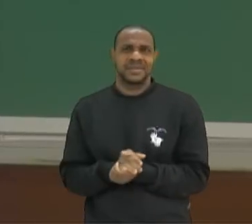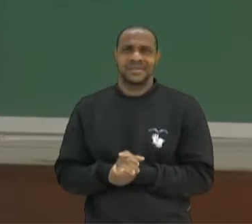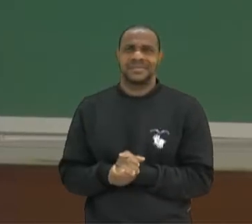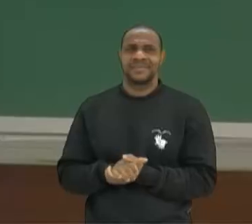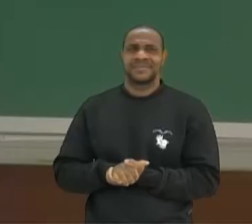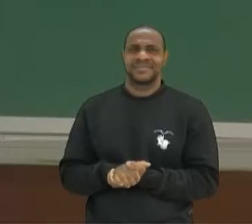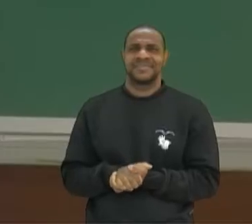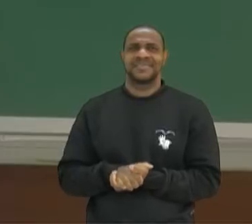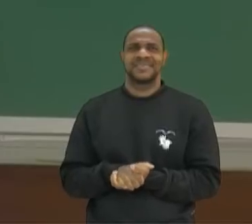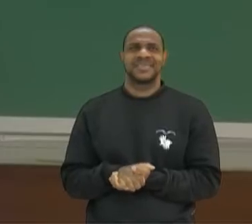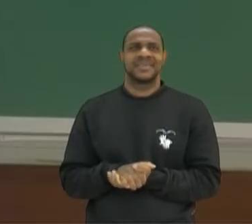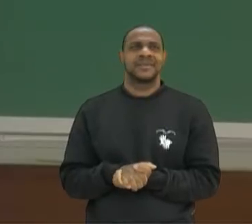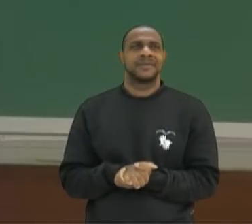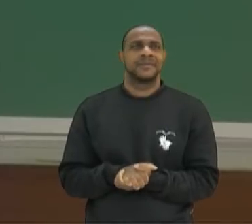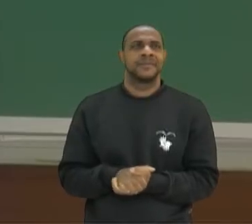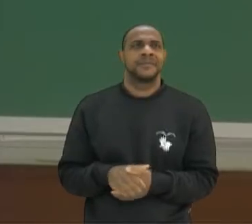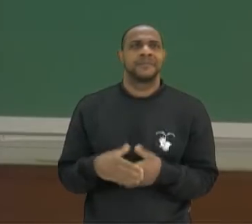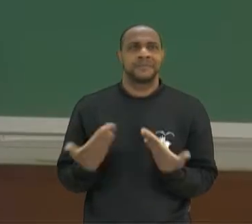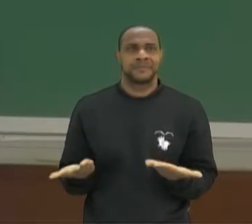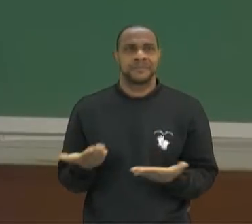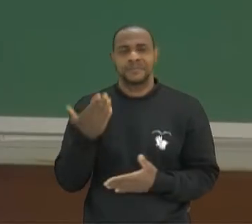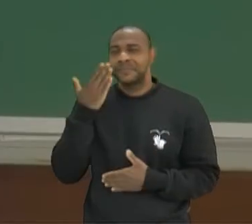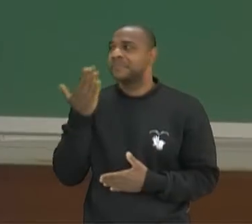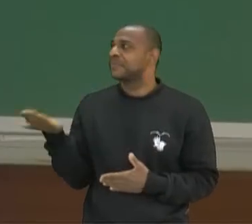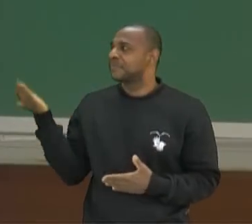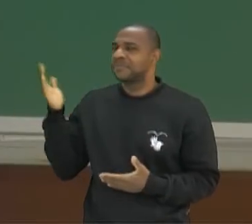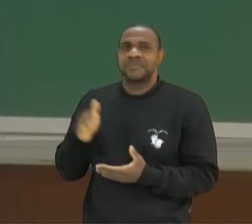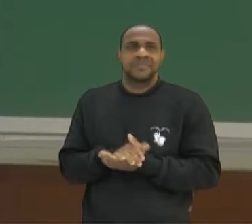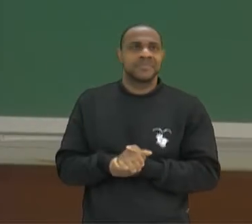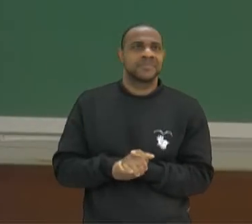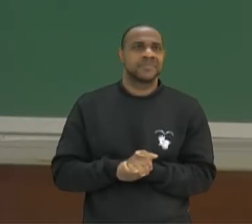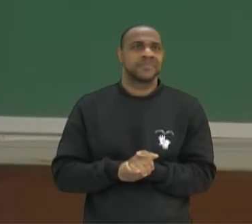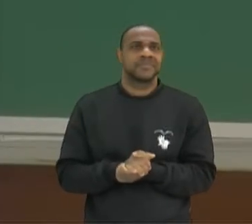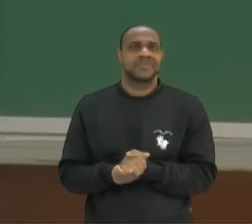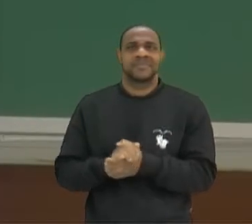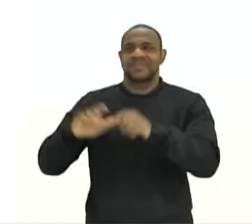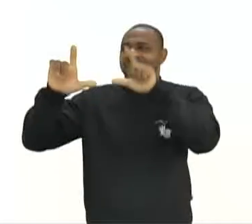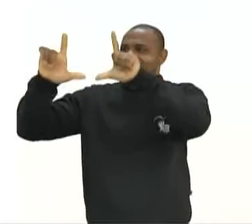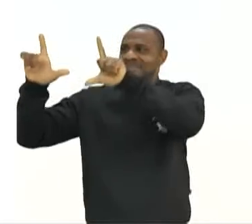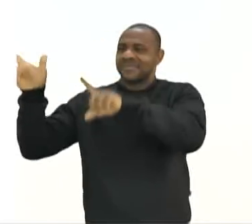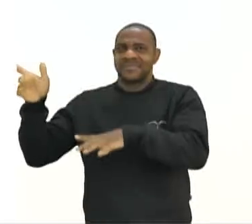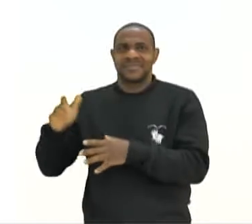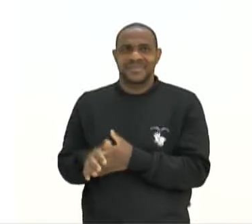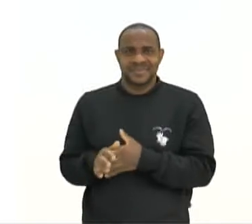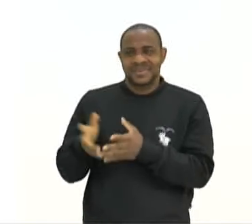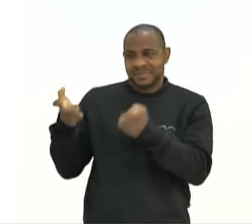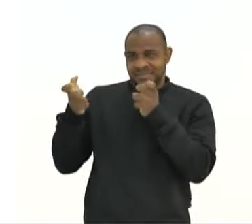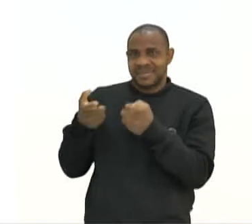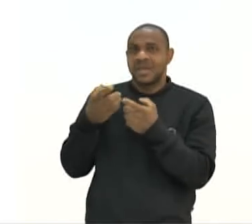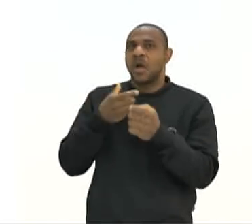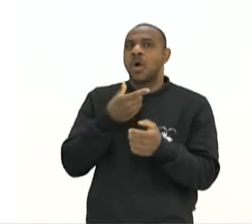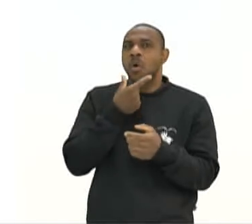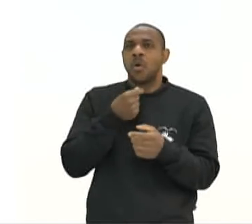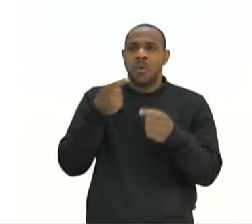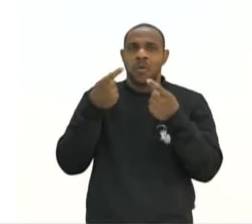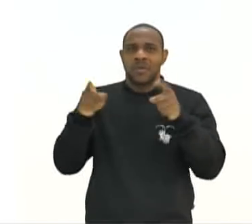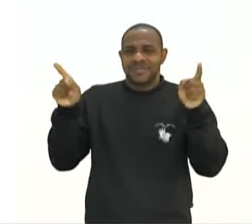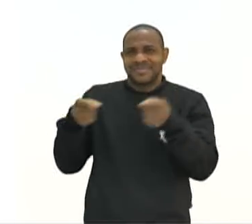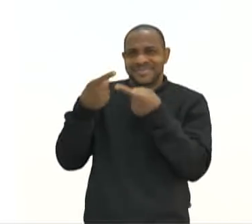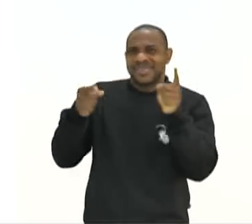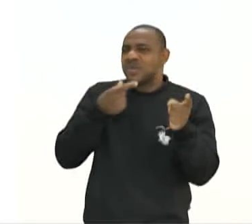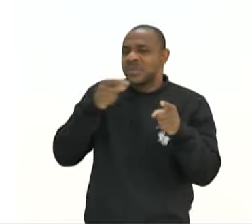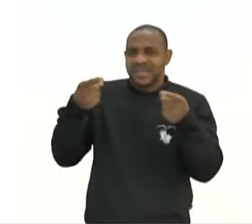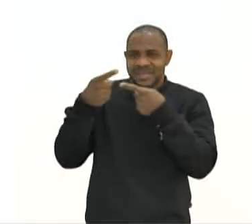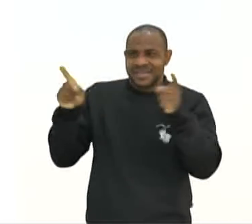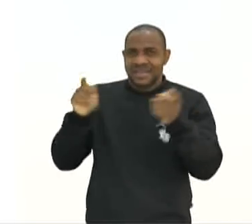minha opinião. So, na tirinha ao lado percebe-se que o garoto está cantando. A mensagem da